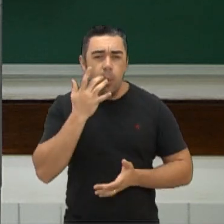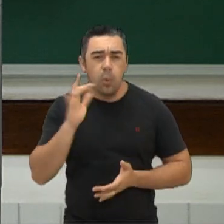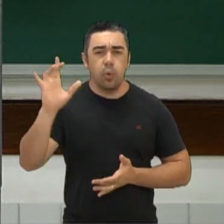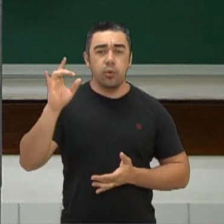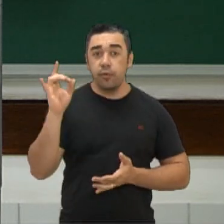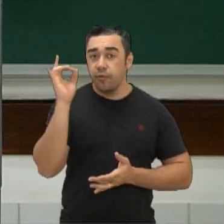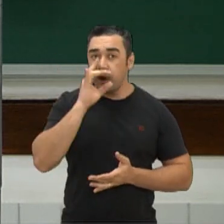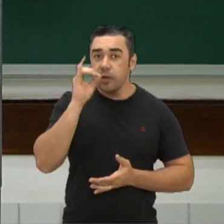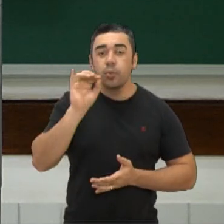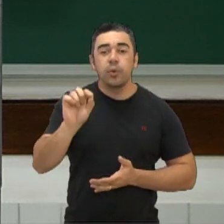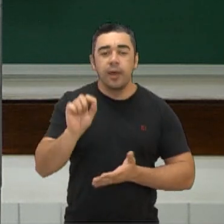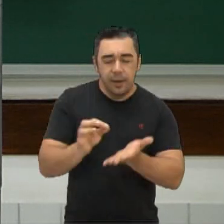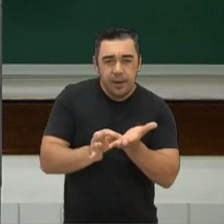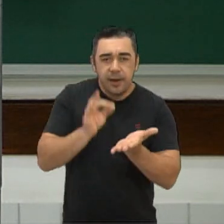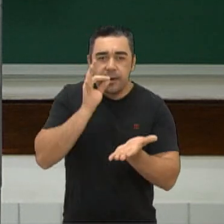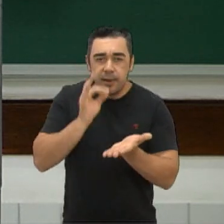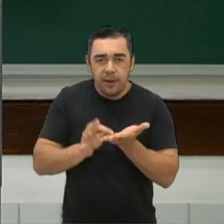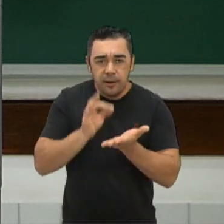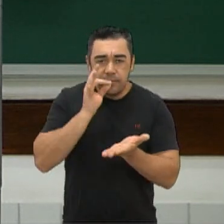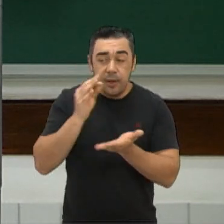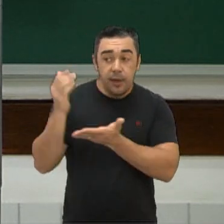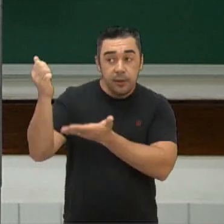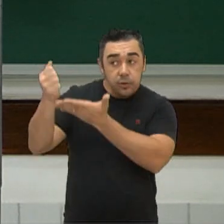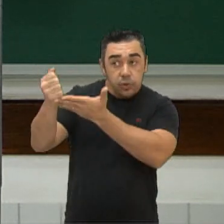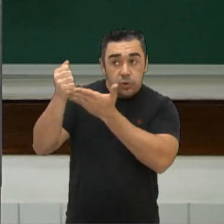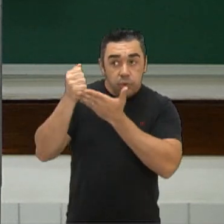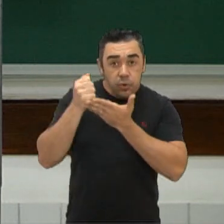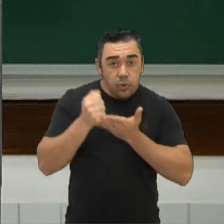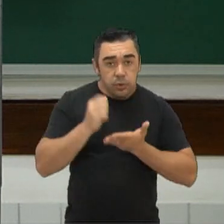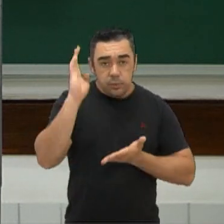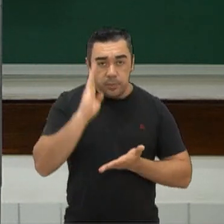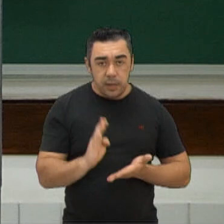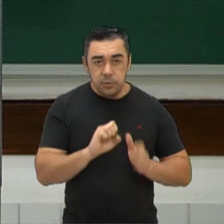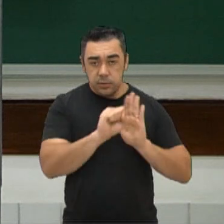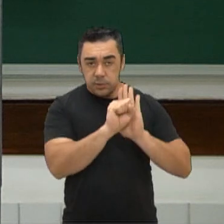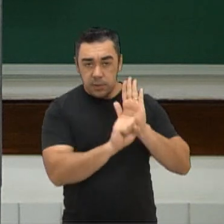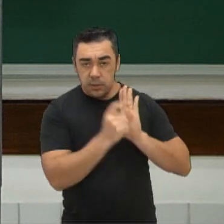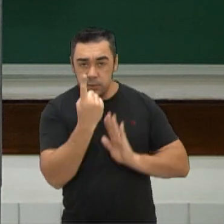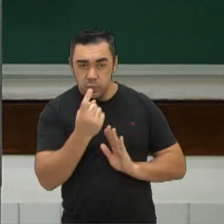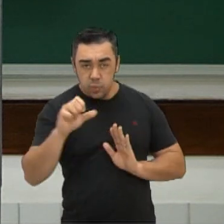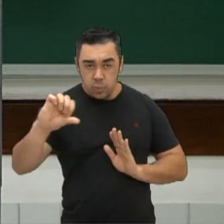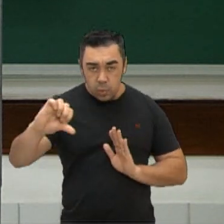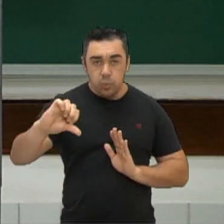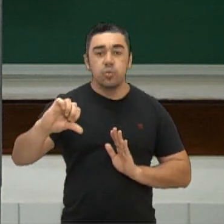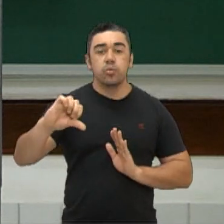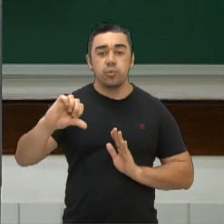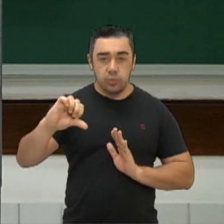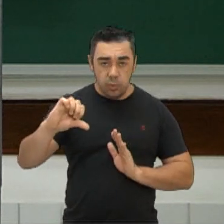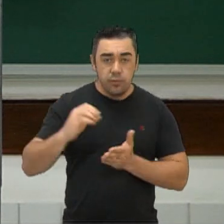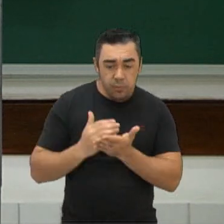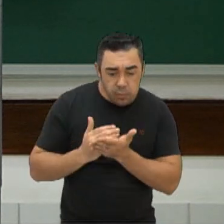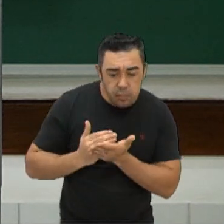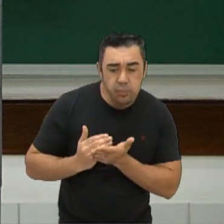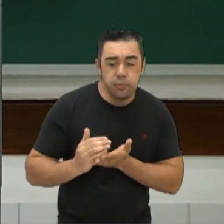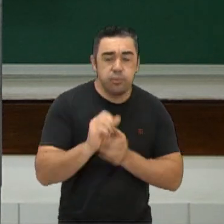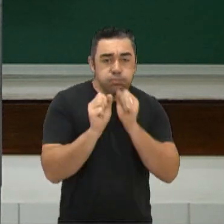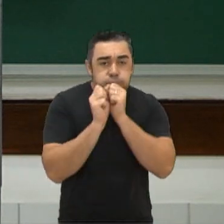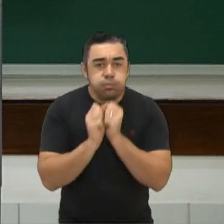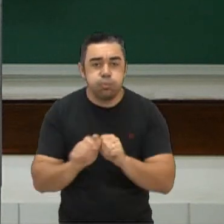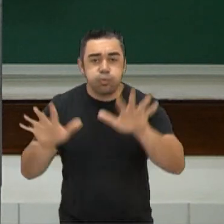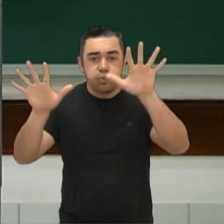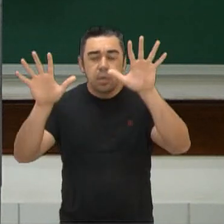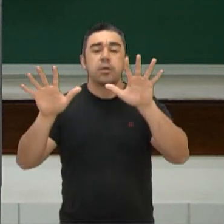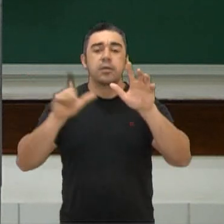que foi trazido para o Brasil no século XVIII e que a partir do século XIX começa a ganhar os mercados internacionais,